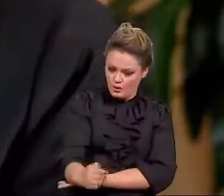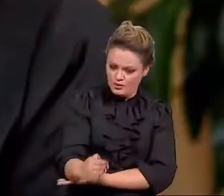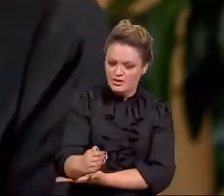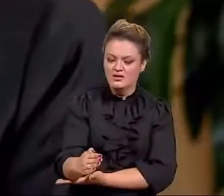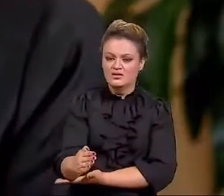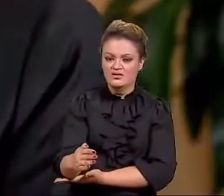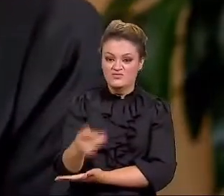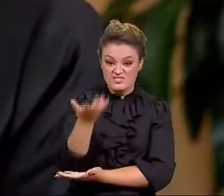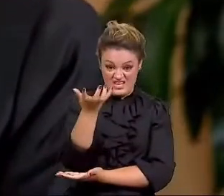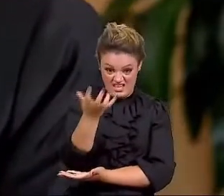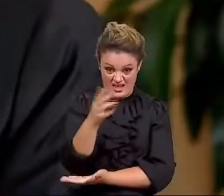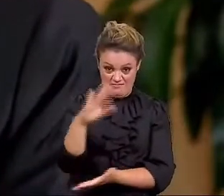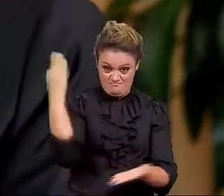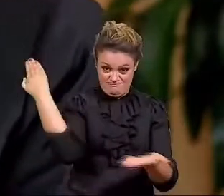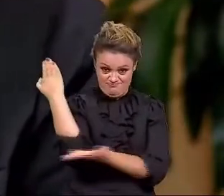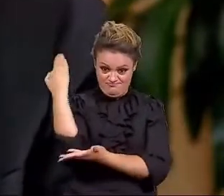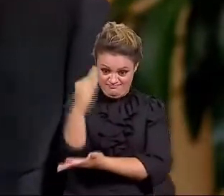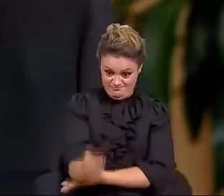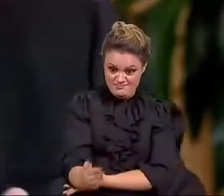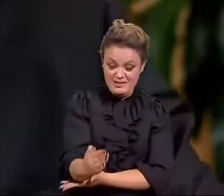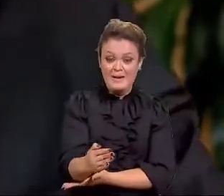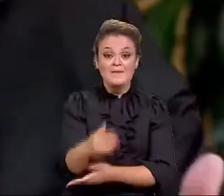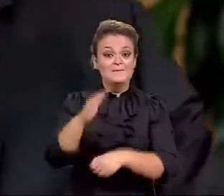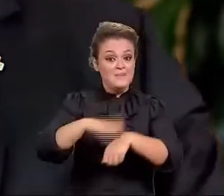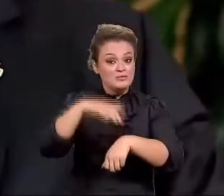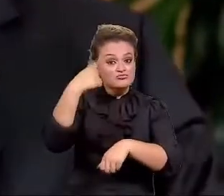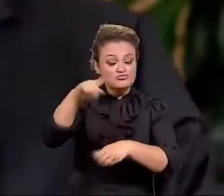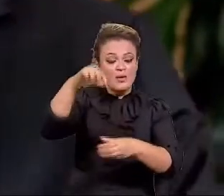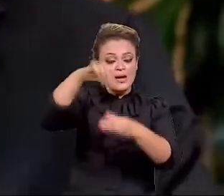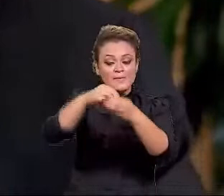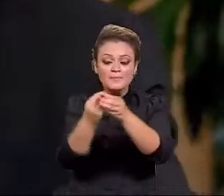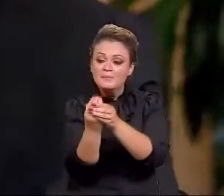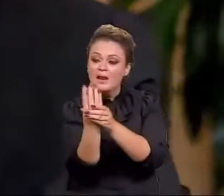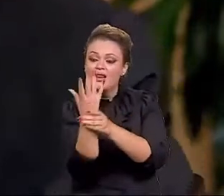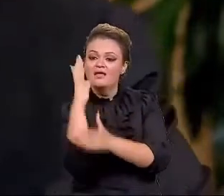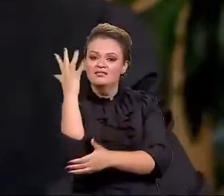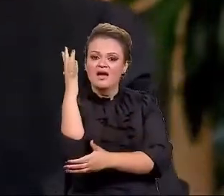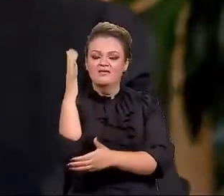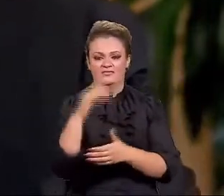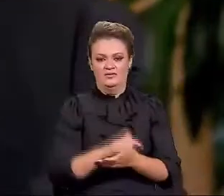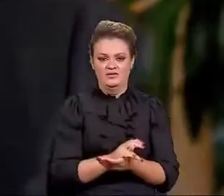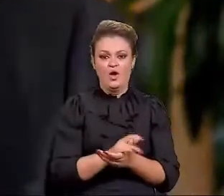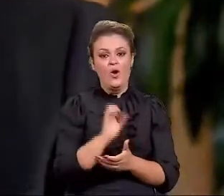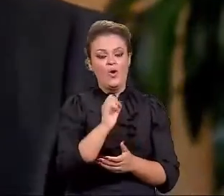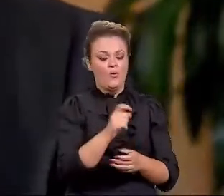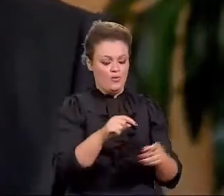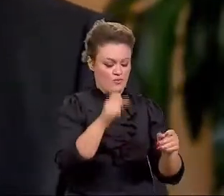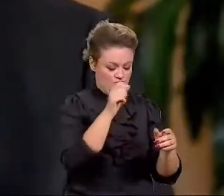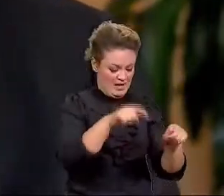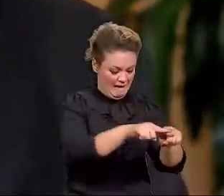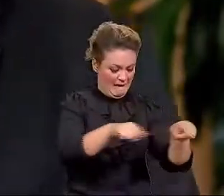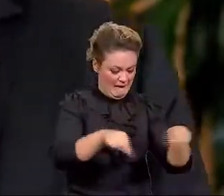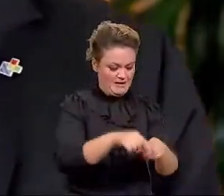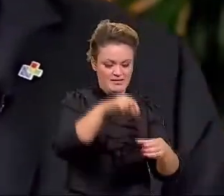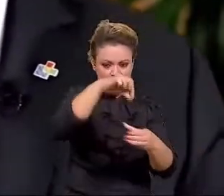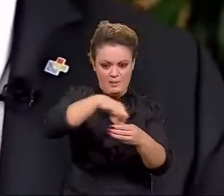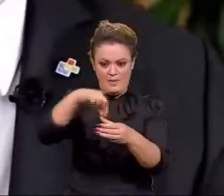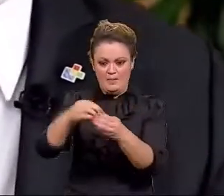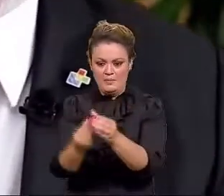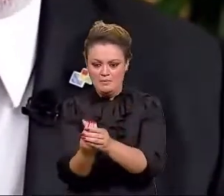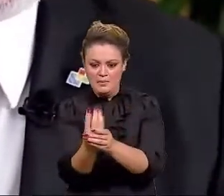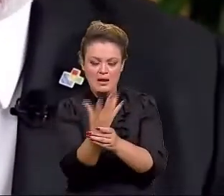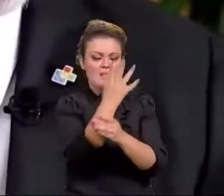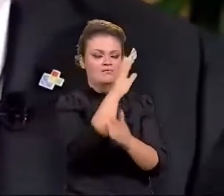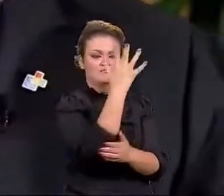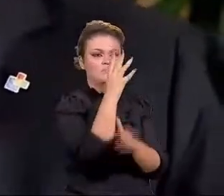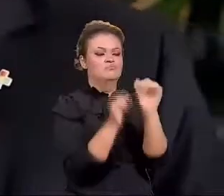fazer móveis, plante. Compra uma área de terra, planta madeira e ele então fica cortando a hora que ele quiser. Mas aquilo